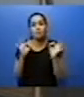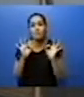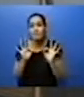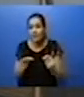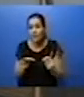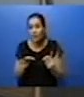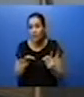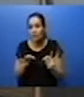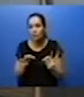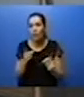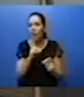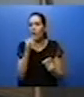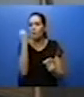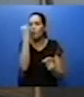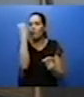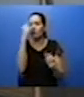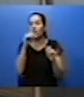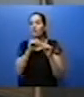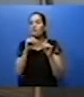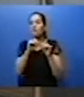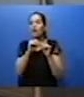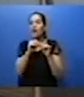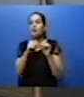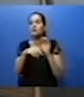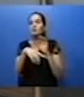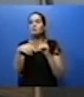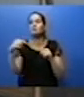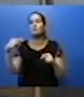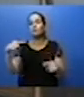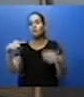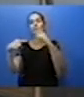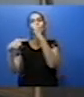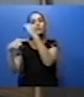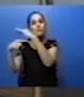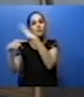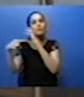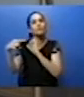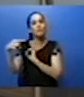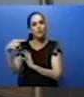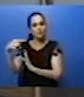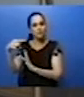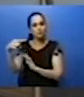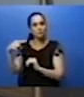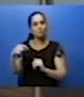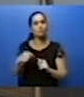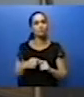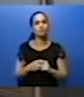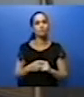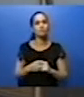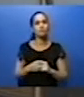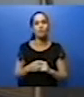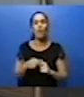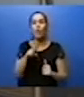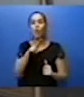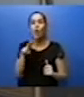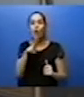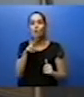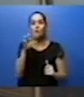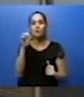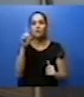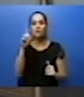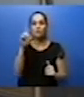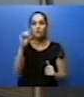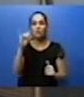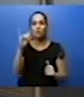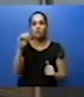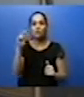o de lá primeiro é de cá em baixo e a gente chama dividendo lá